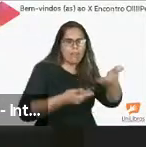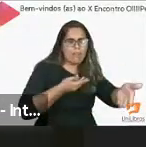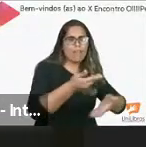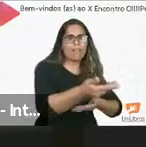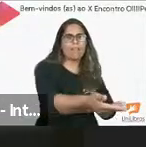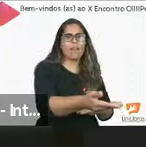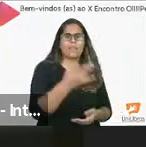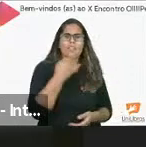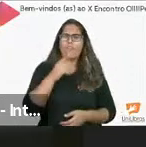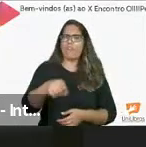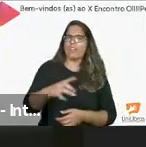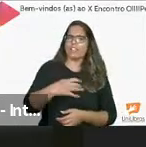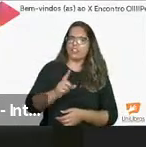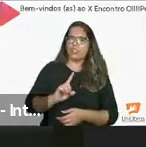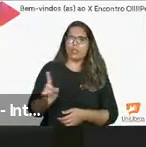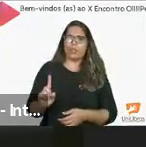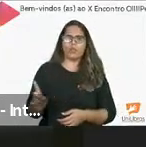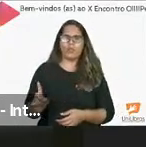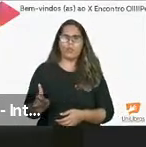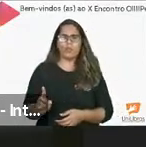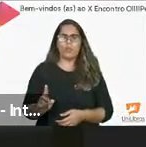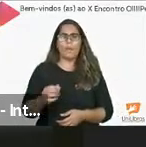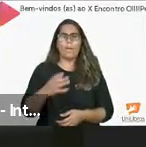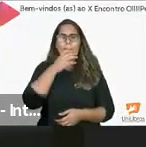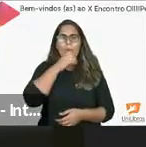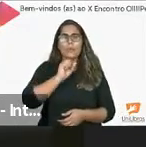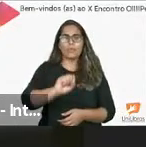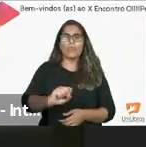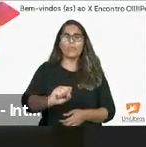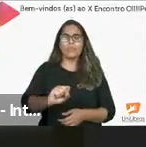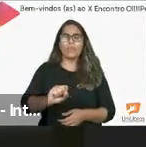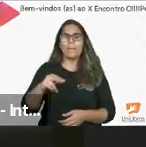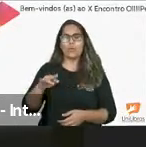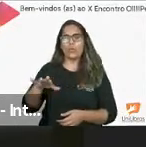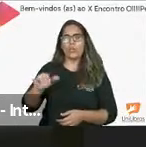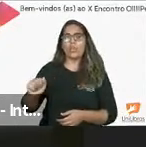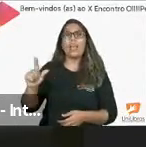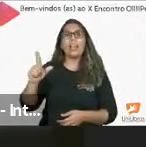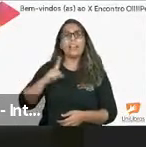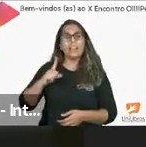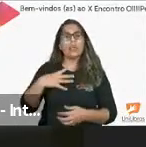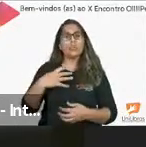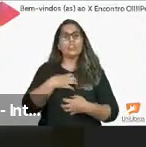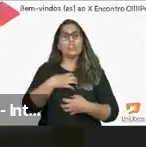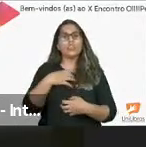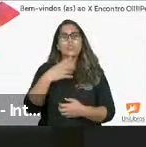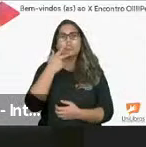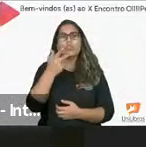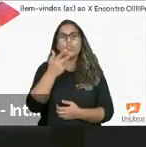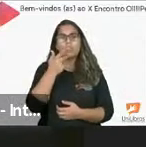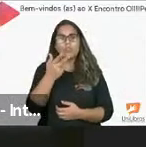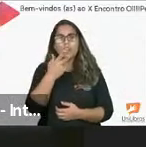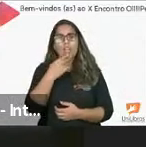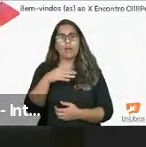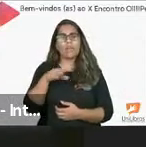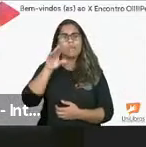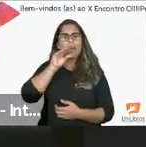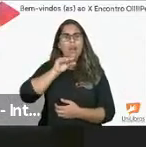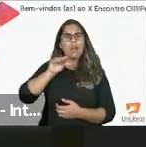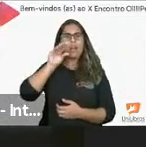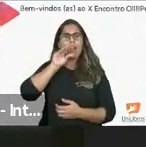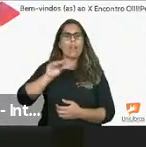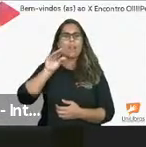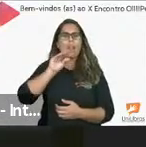assim. O Paulo Freire e o Maturana têm uma forma de falar, uma oralidade